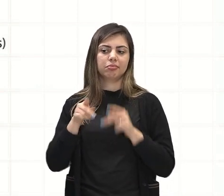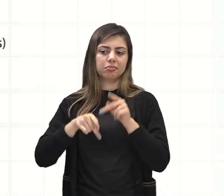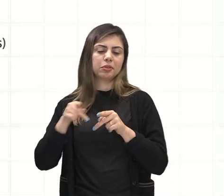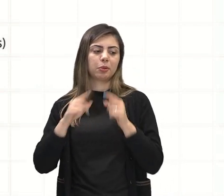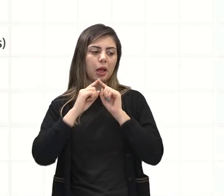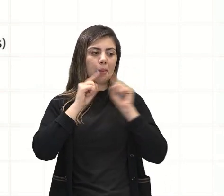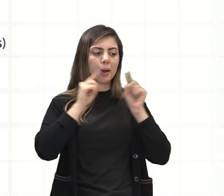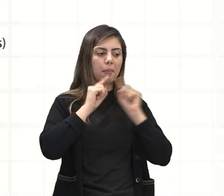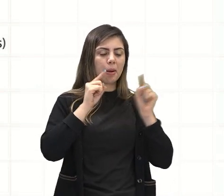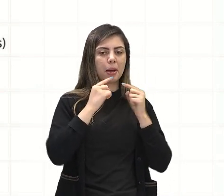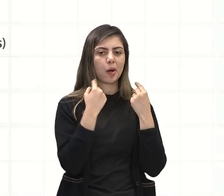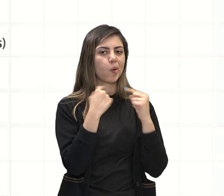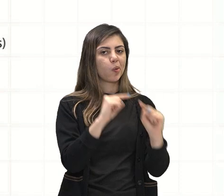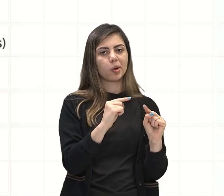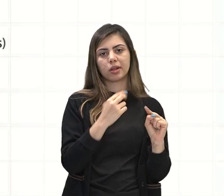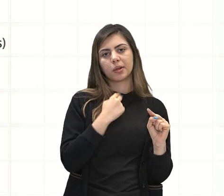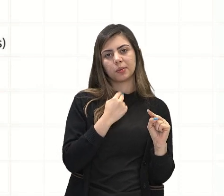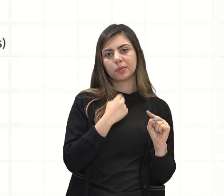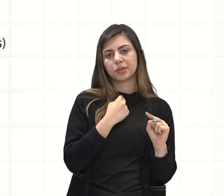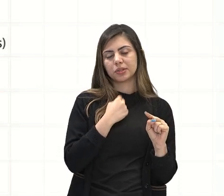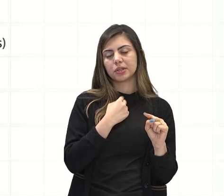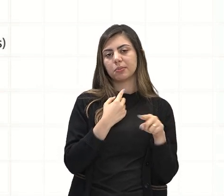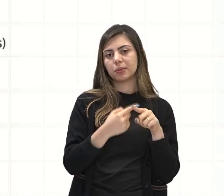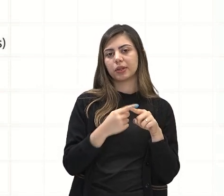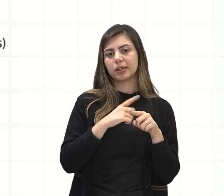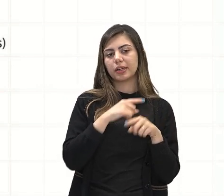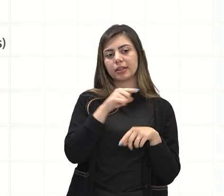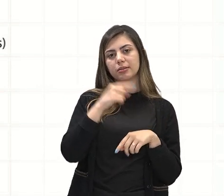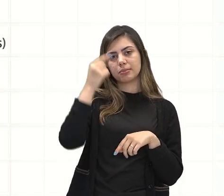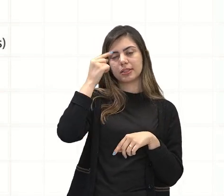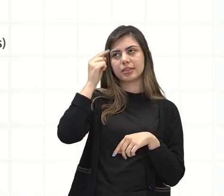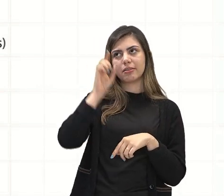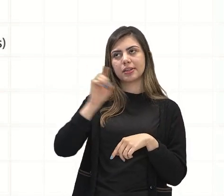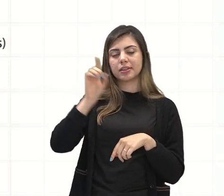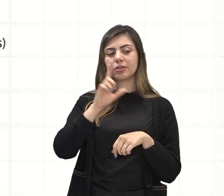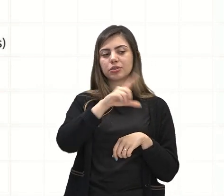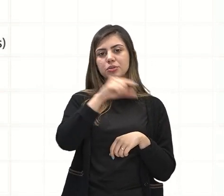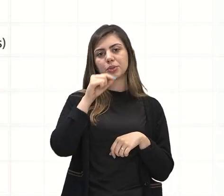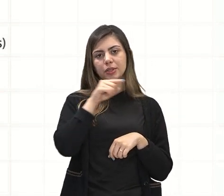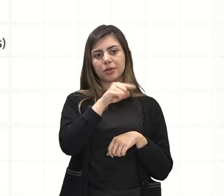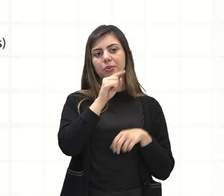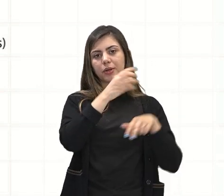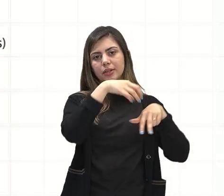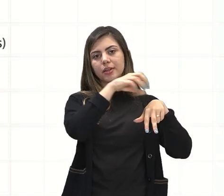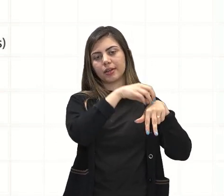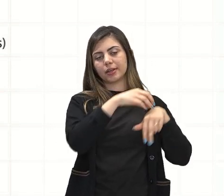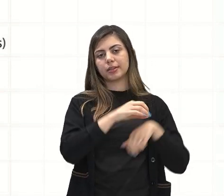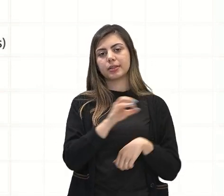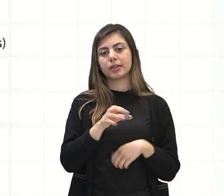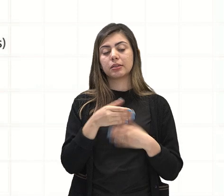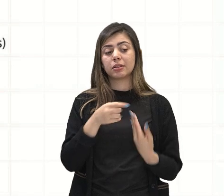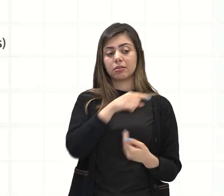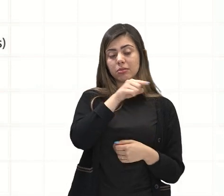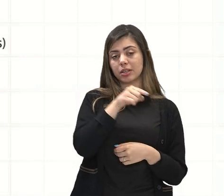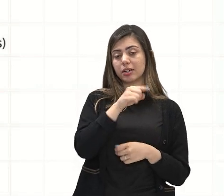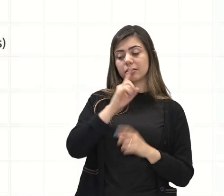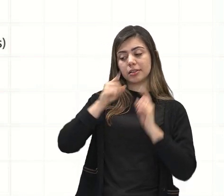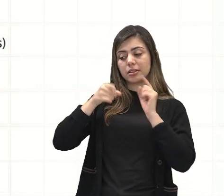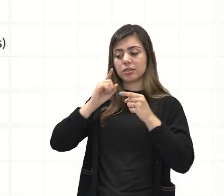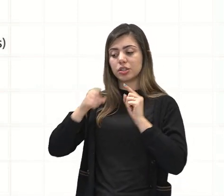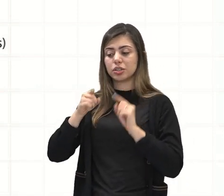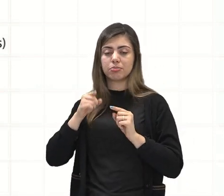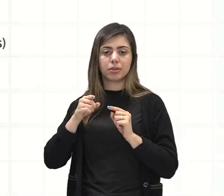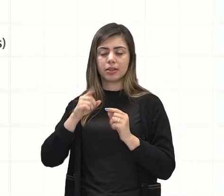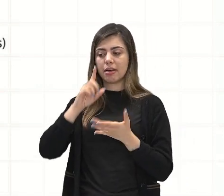contrariados em nada do que decidissem fazer, ou decidissem que a sociedade deveria fazer. Que afinal de contas, na monarquia